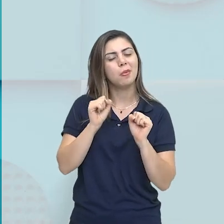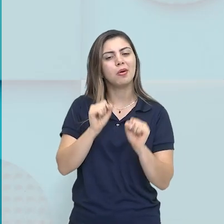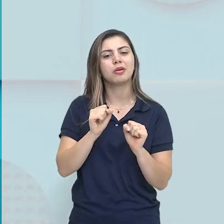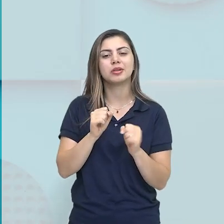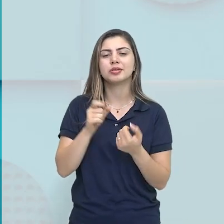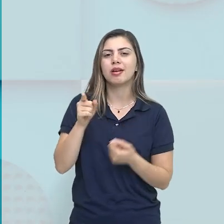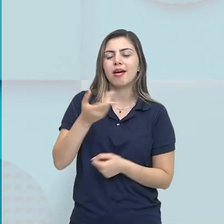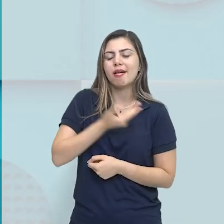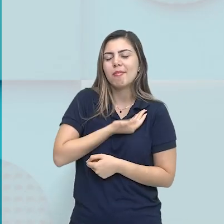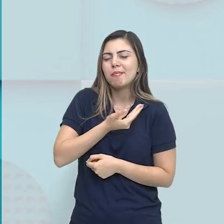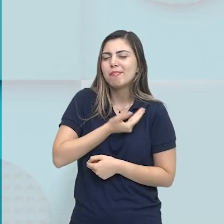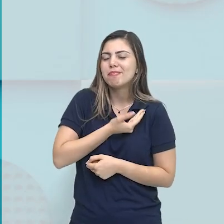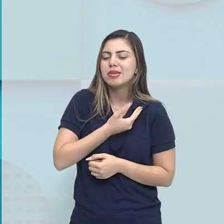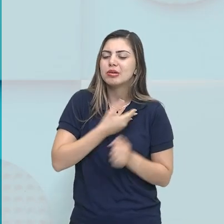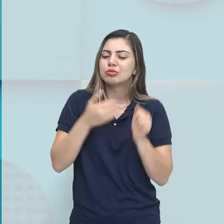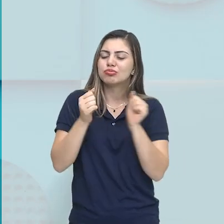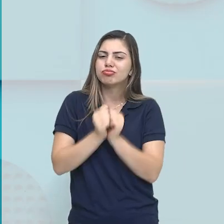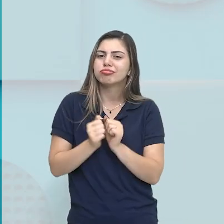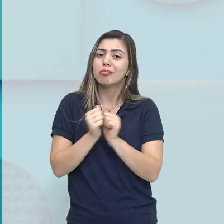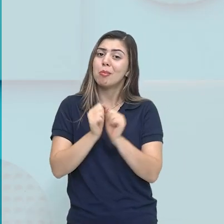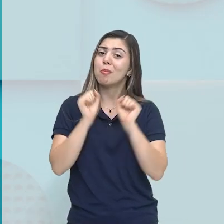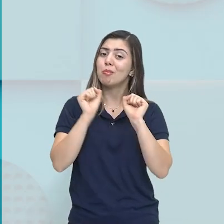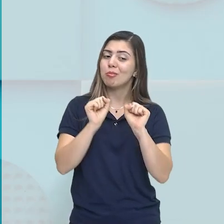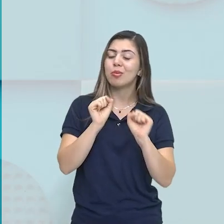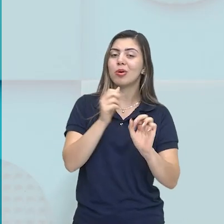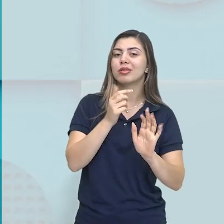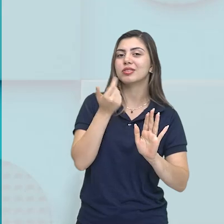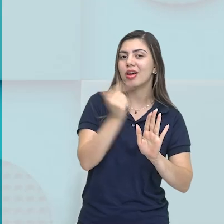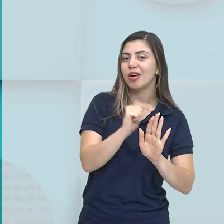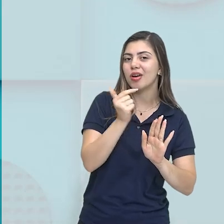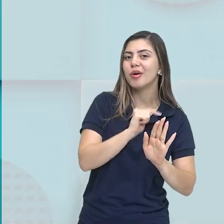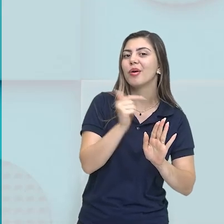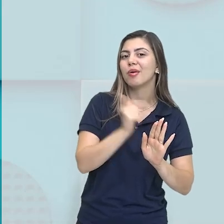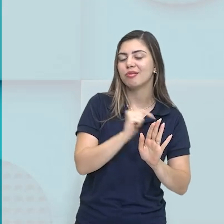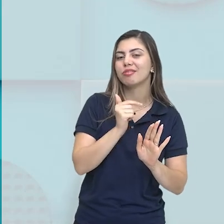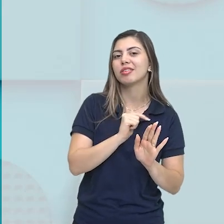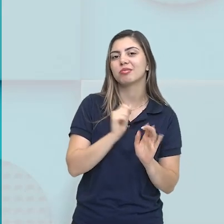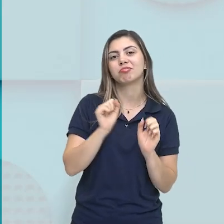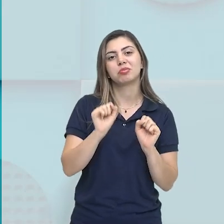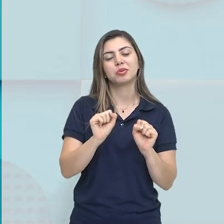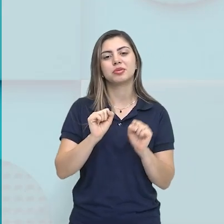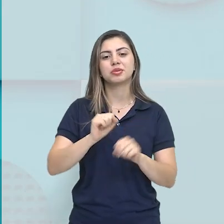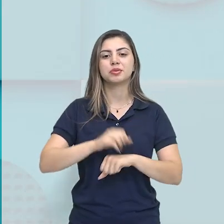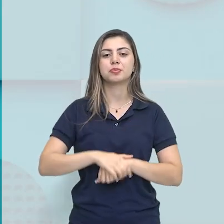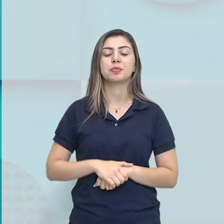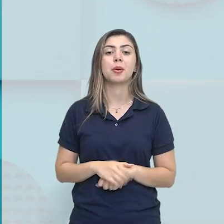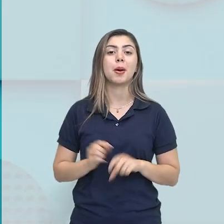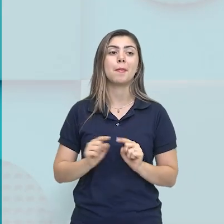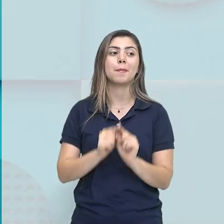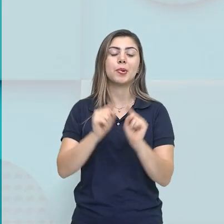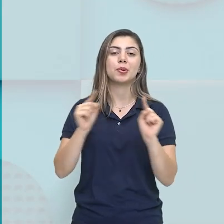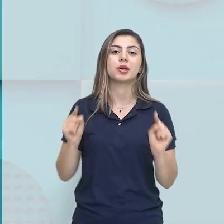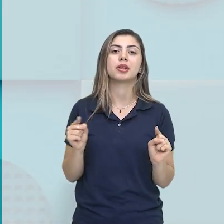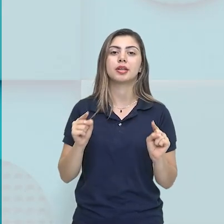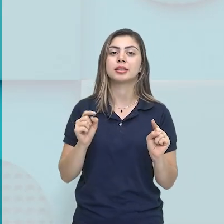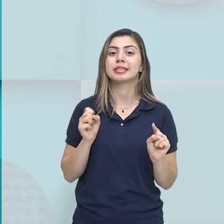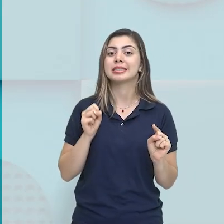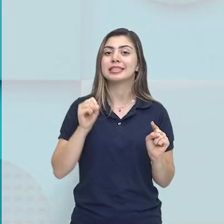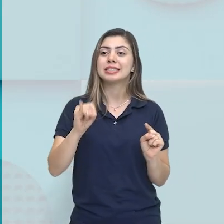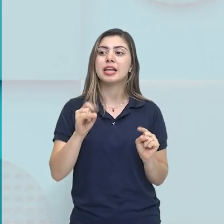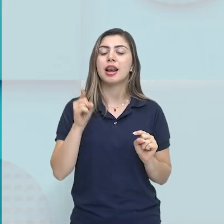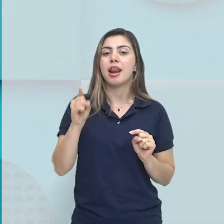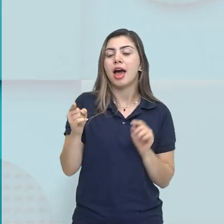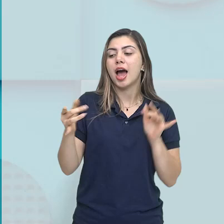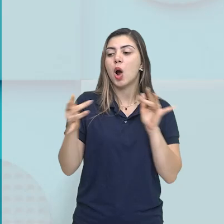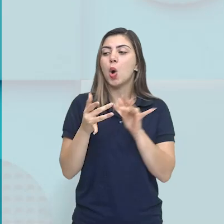que já é bastante próxima a sua, você pode utilizar a ironia para dizer determinadas coisas, né? Mas, se você